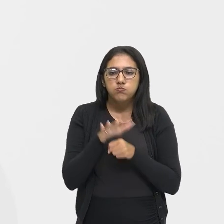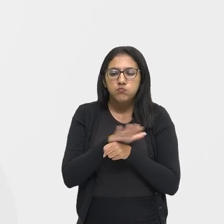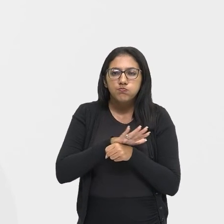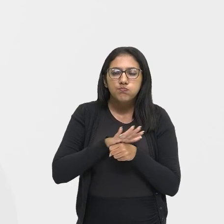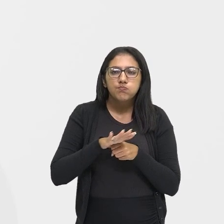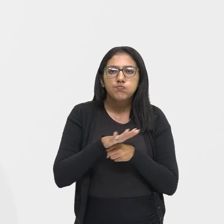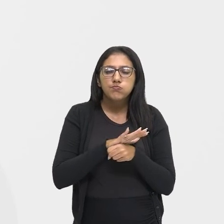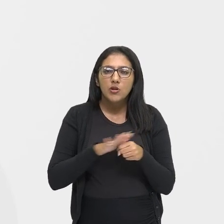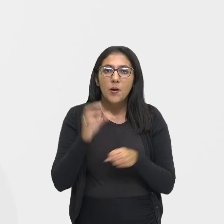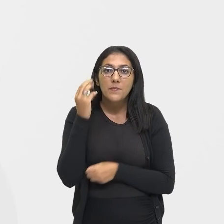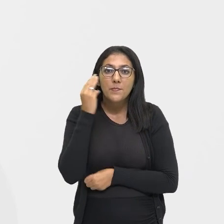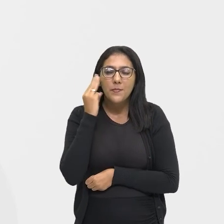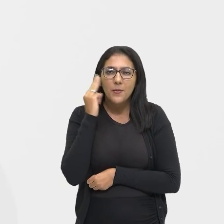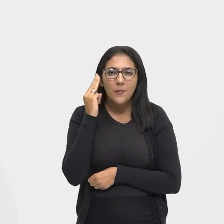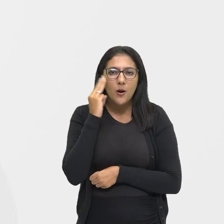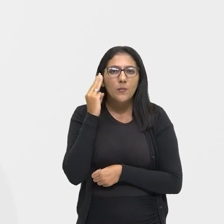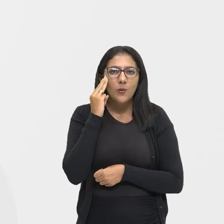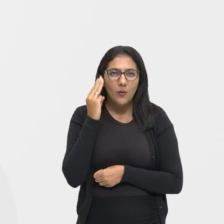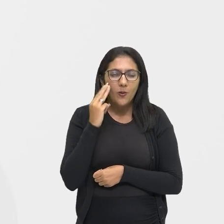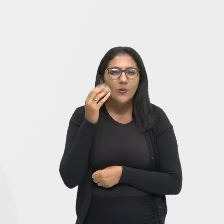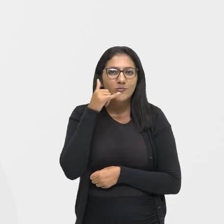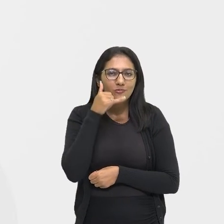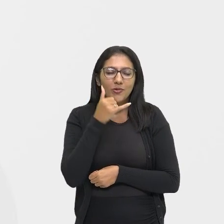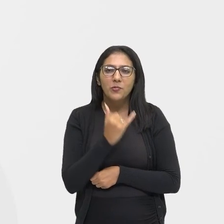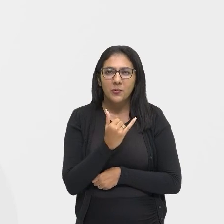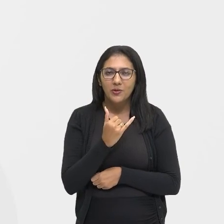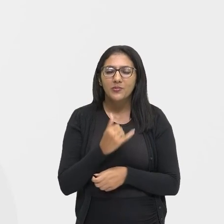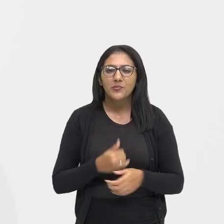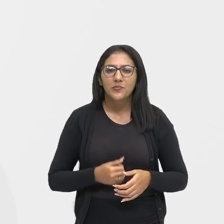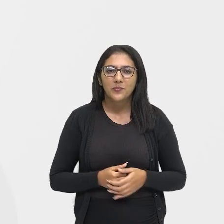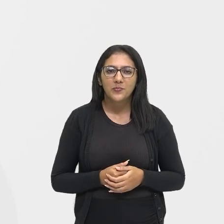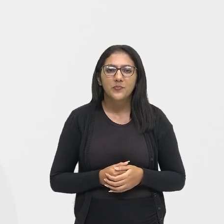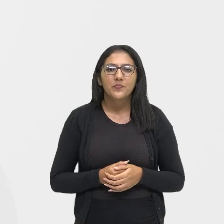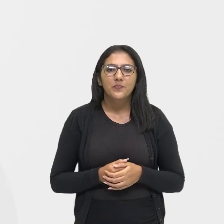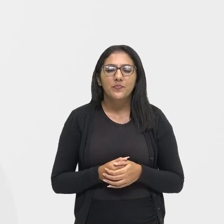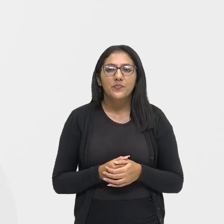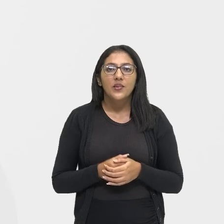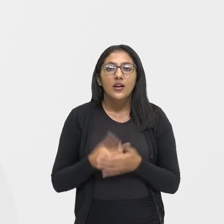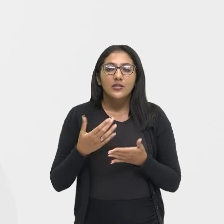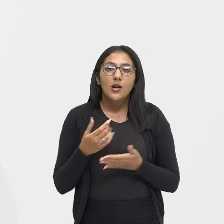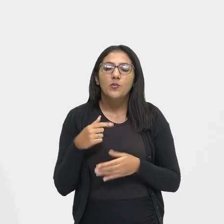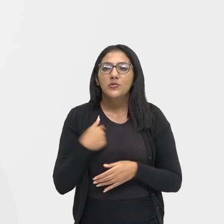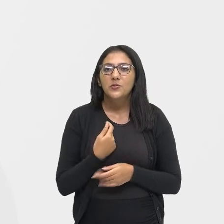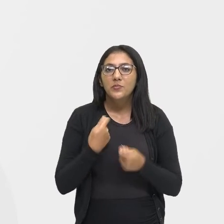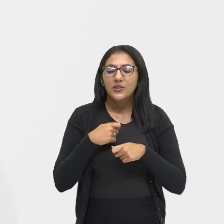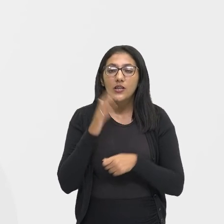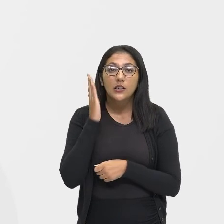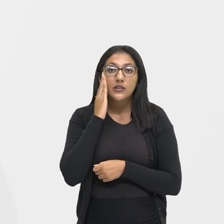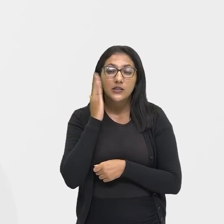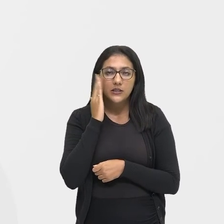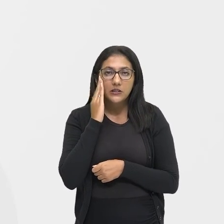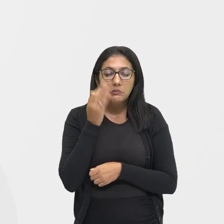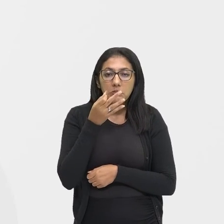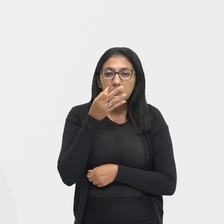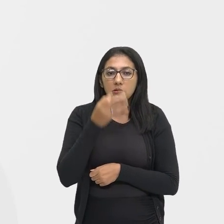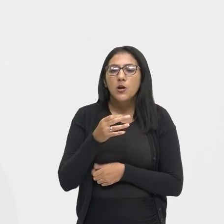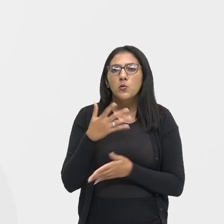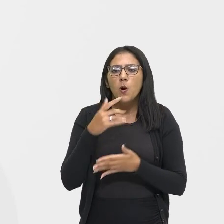baixando tudo que é aplicativo que vai ocorrendo, interessando. Aplicativo